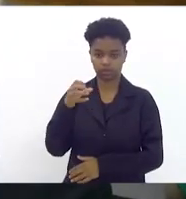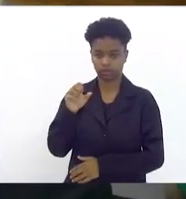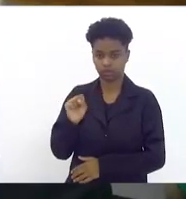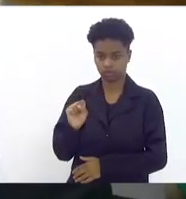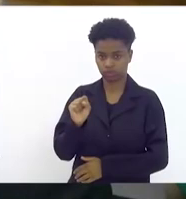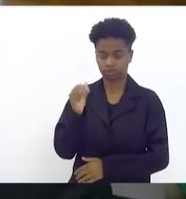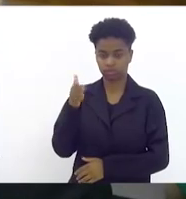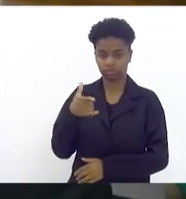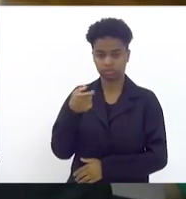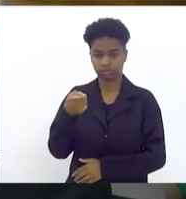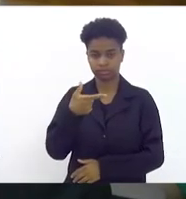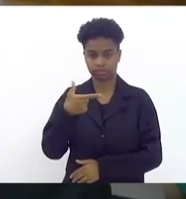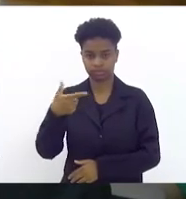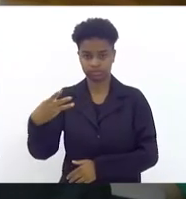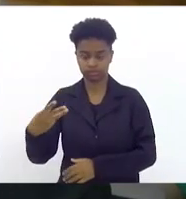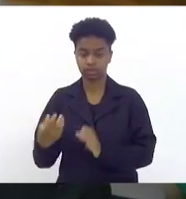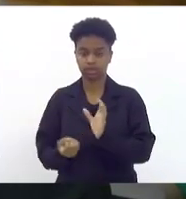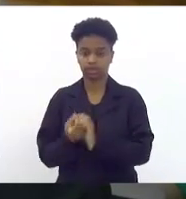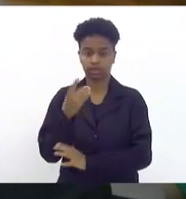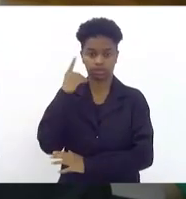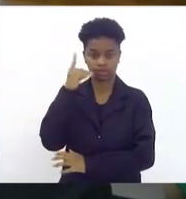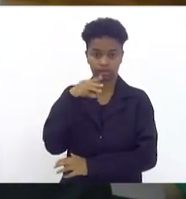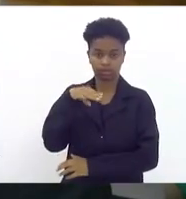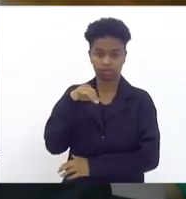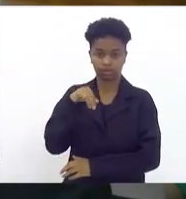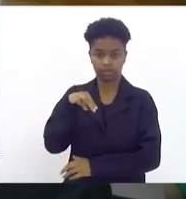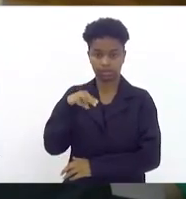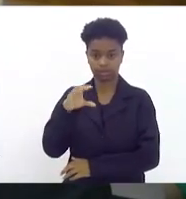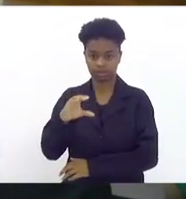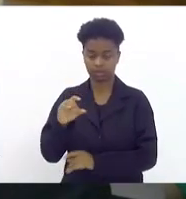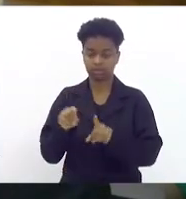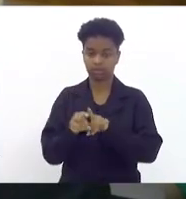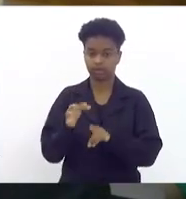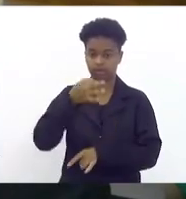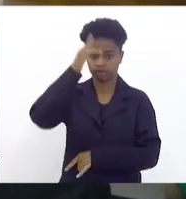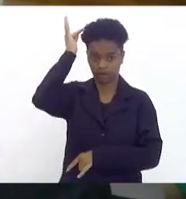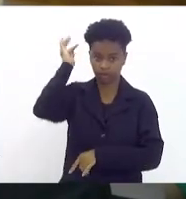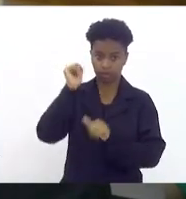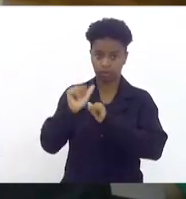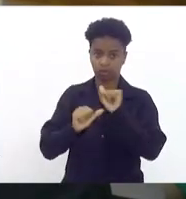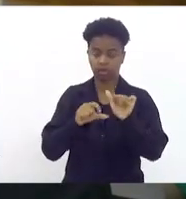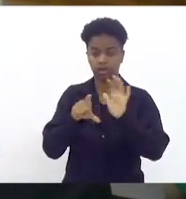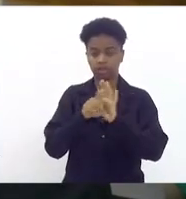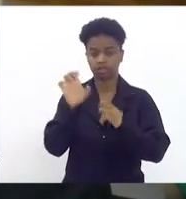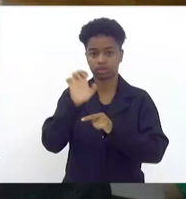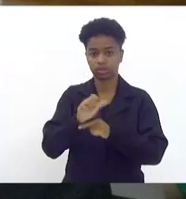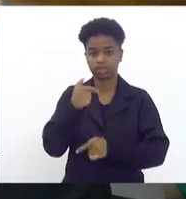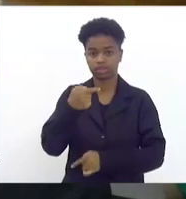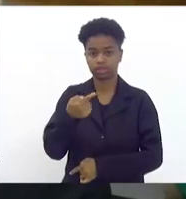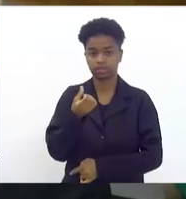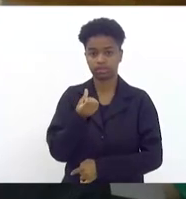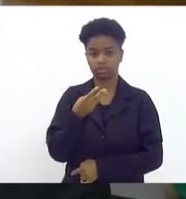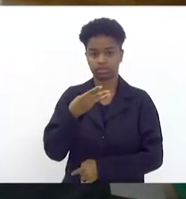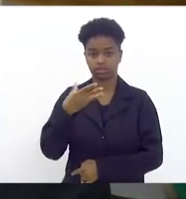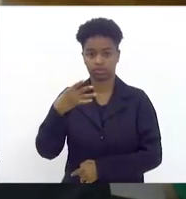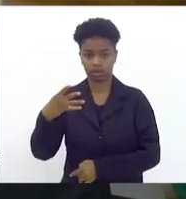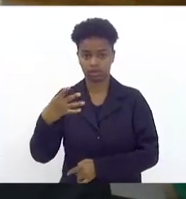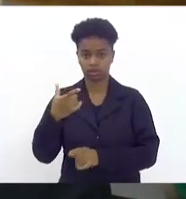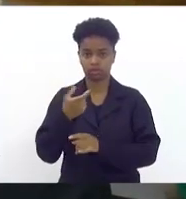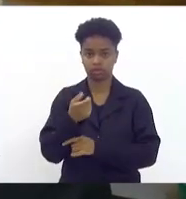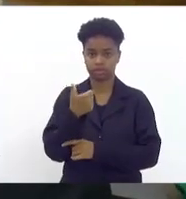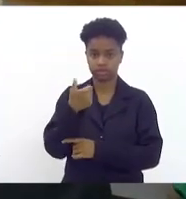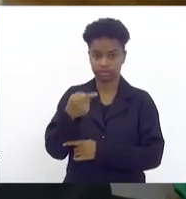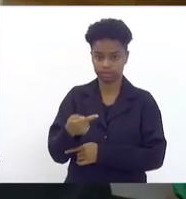dos deputados Carlos Mink e Fred Pacheco, que modifica a Lei Estadual 7.634 de